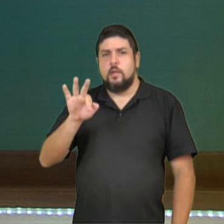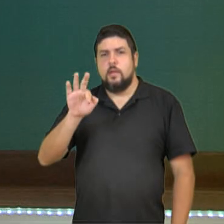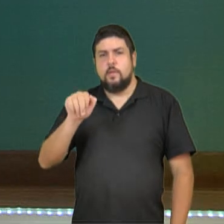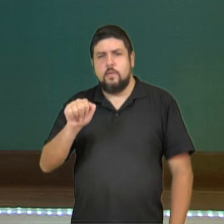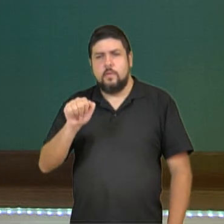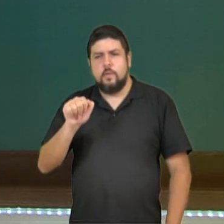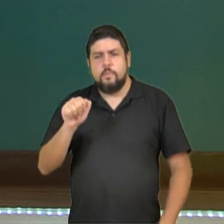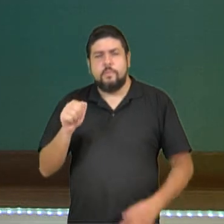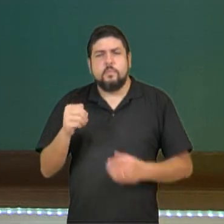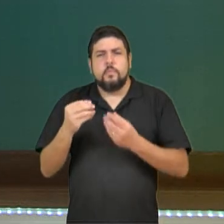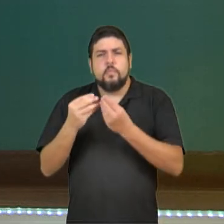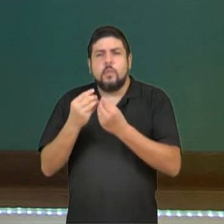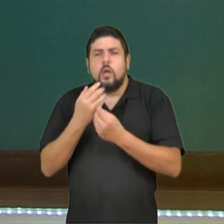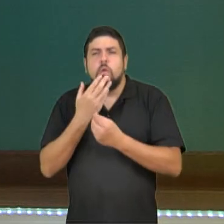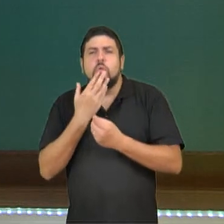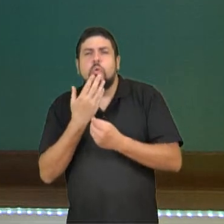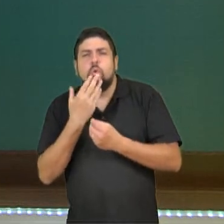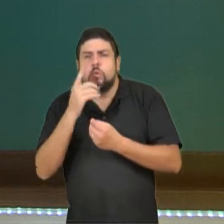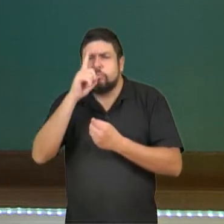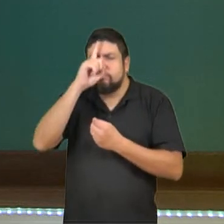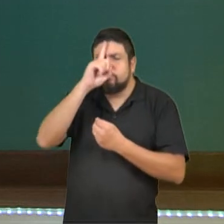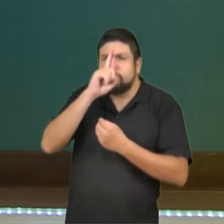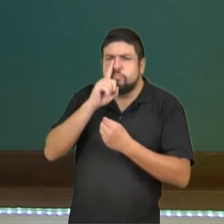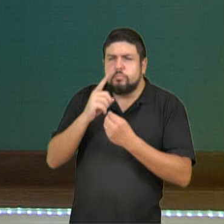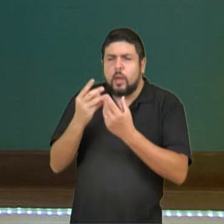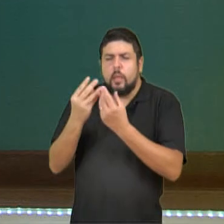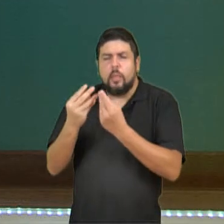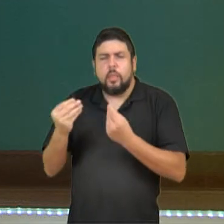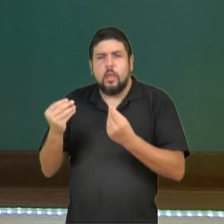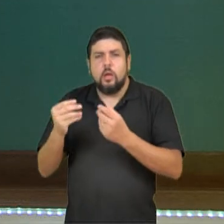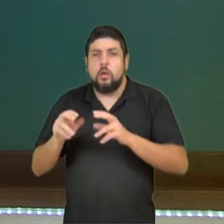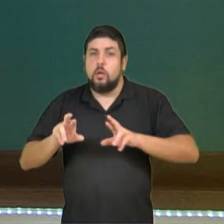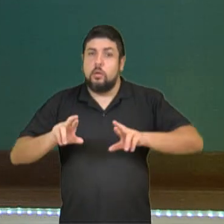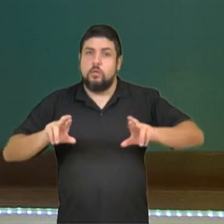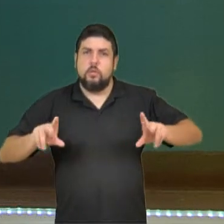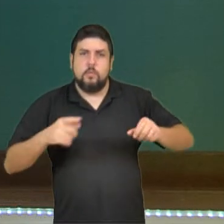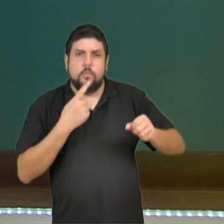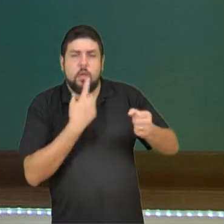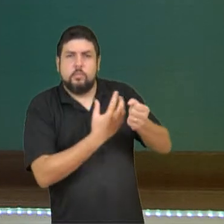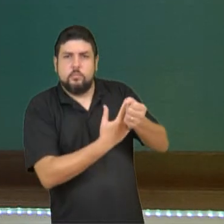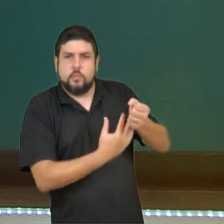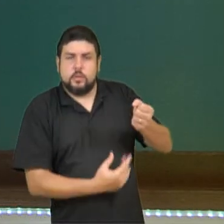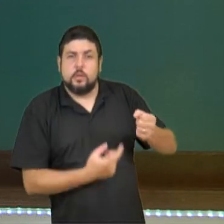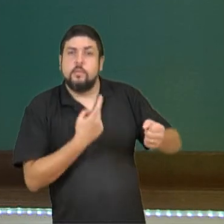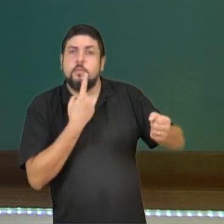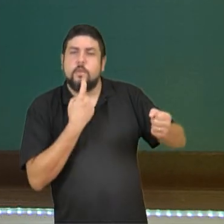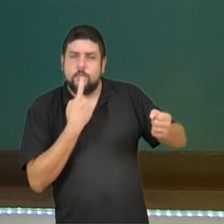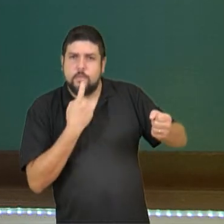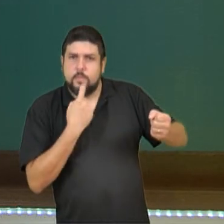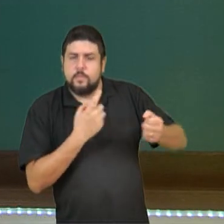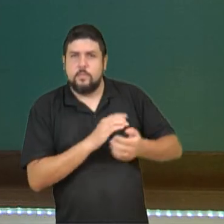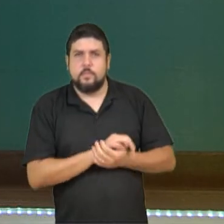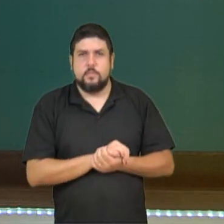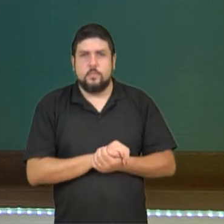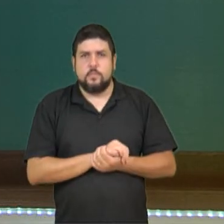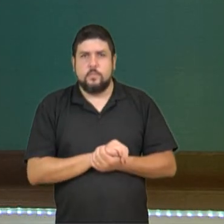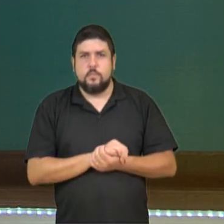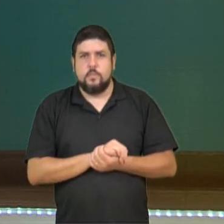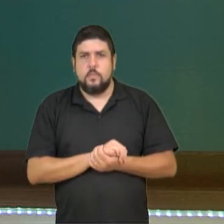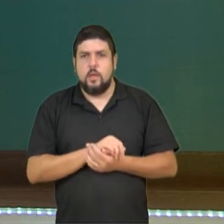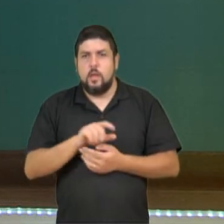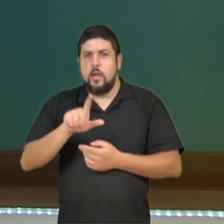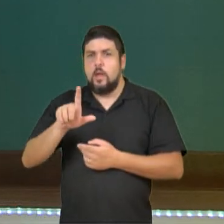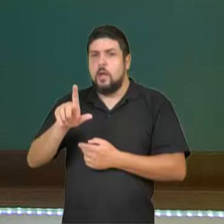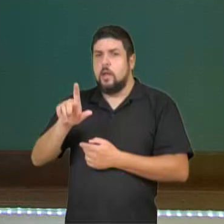meio transparente, meio amarelado, tá? Diferente do sangue, né, que é mais avermelhado. A linfa tem essa